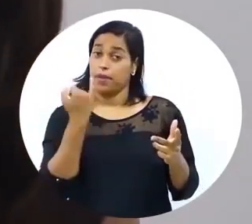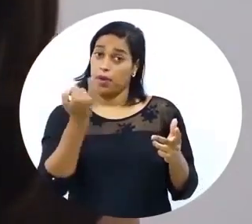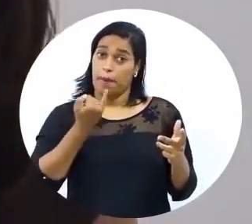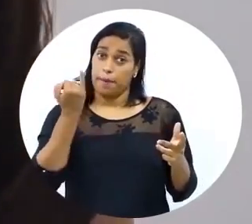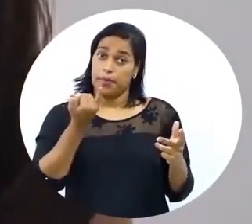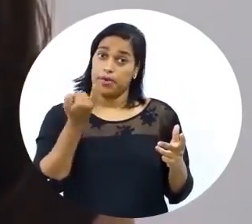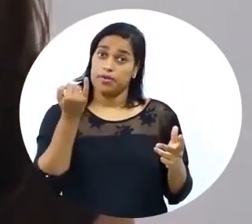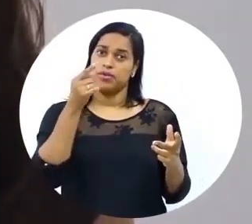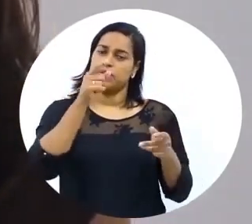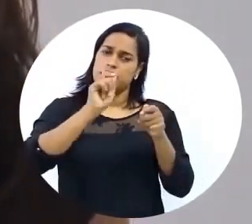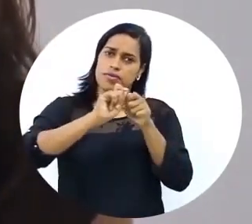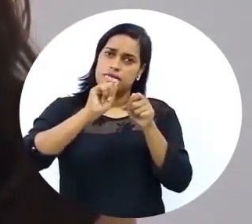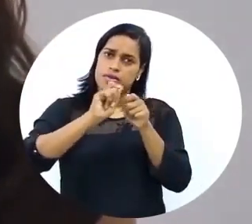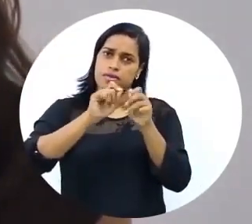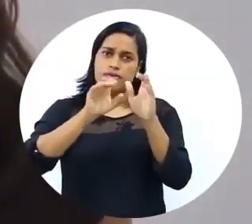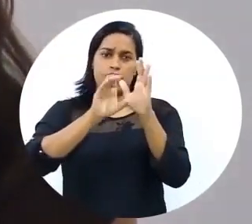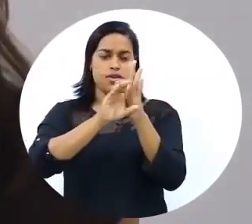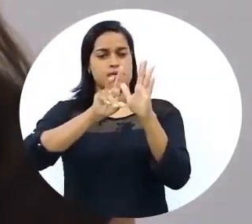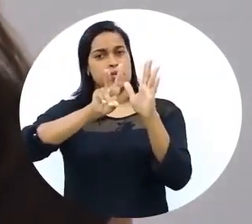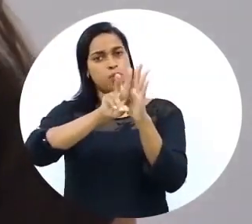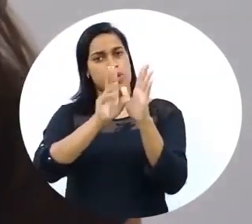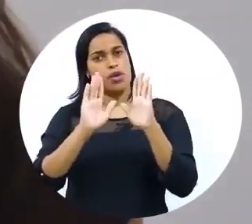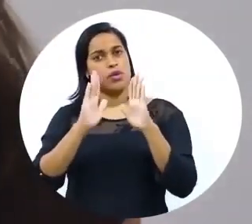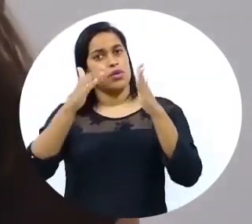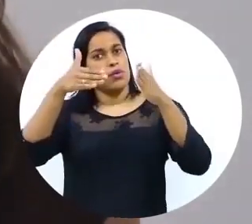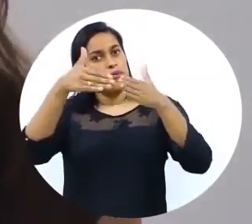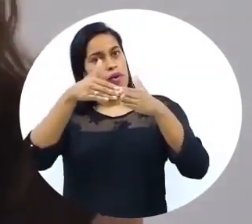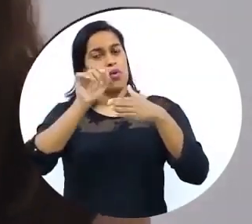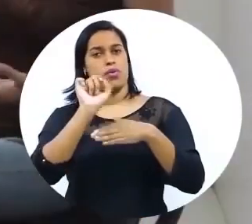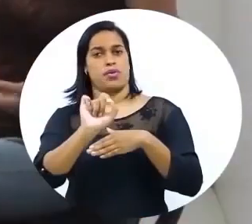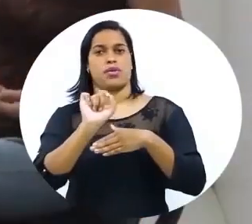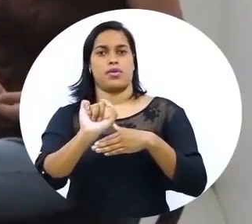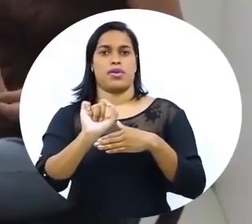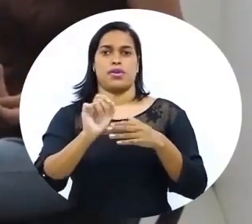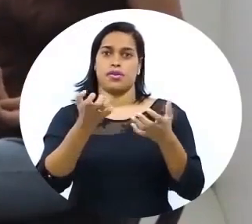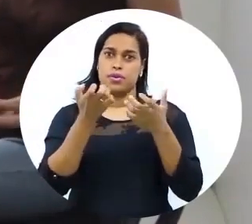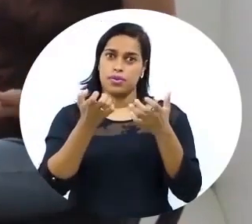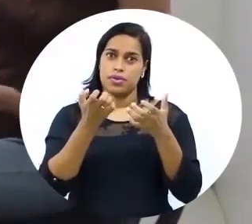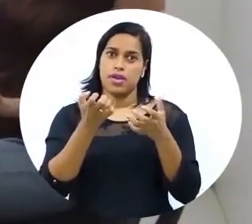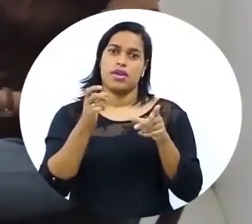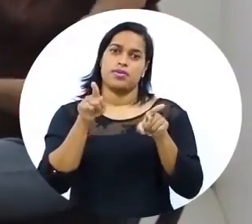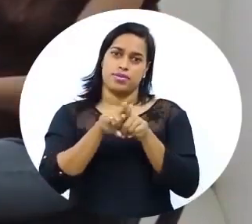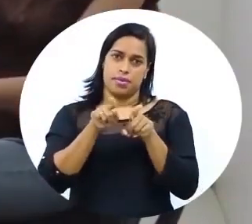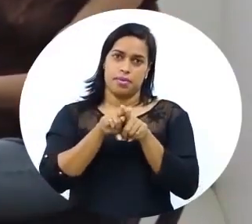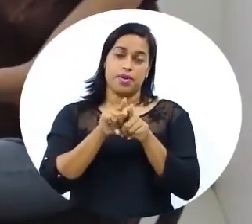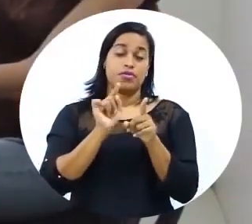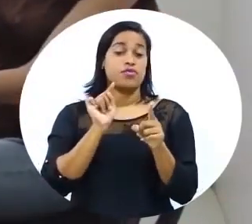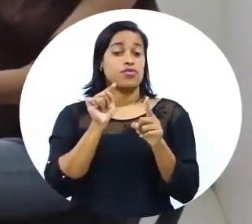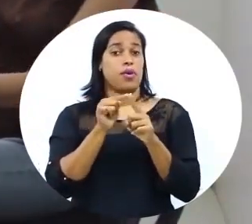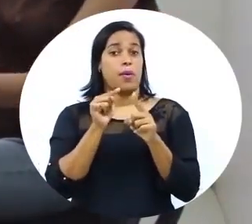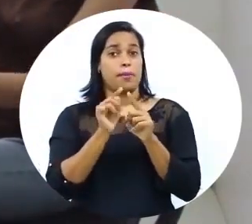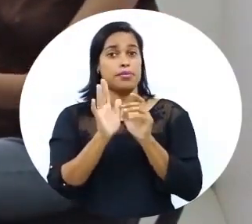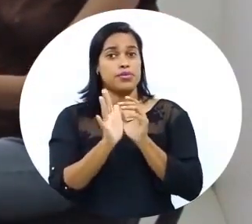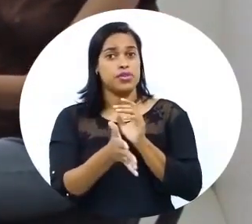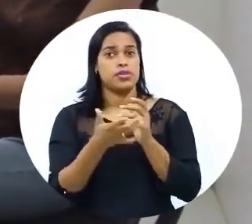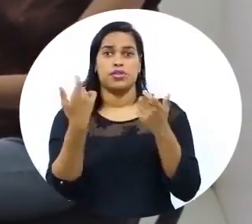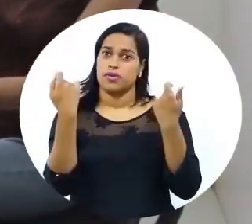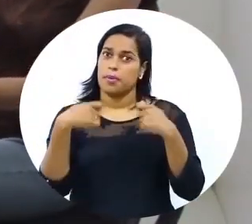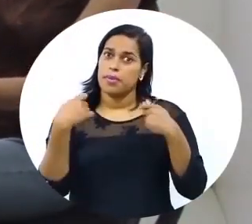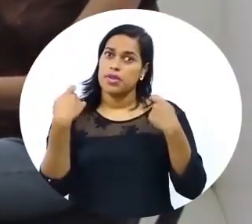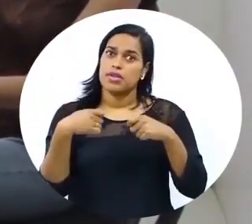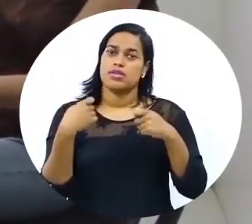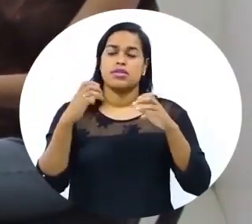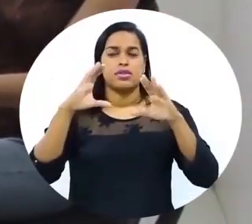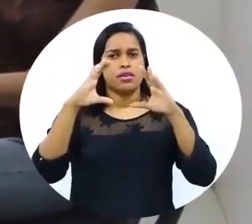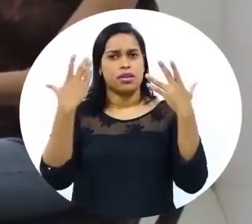você realmente faça um currículo direcionado para o que você quer, que já é também um objetivo que tem que estar no currículo, e